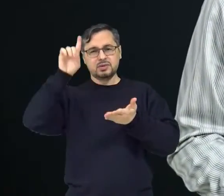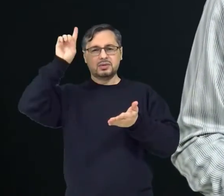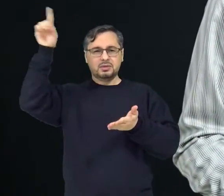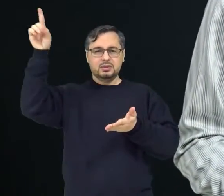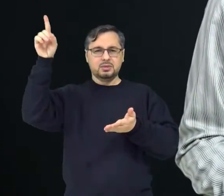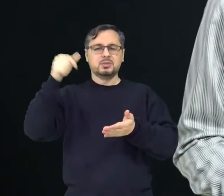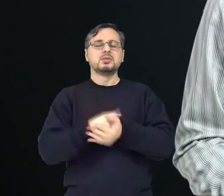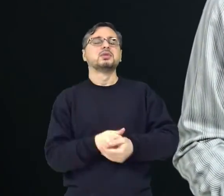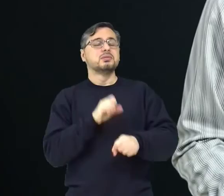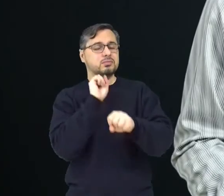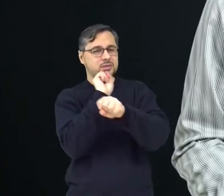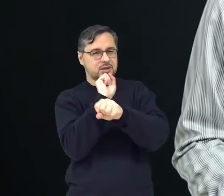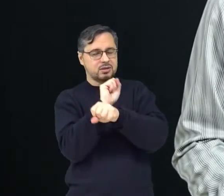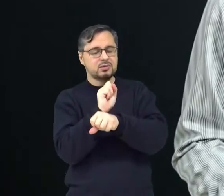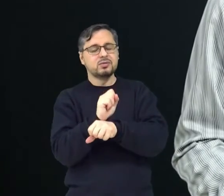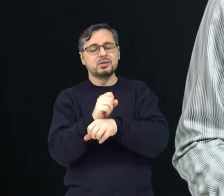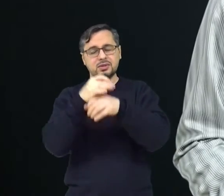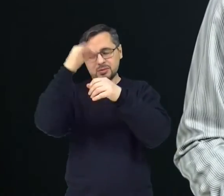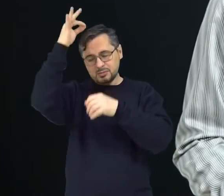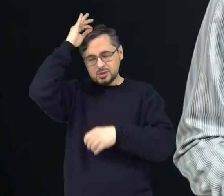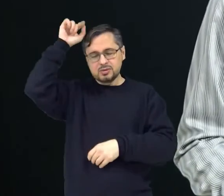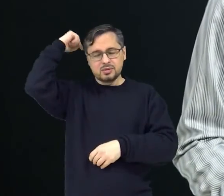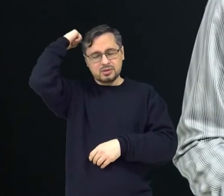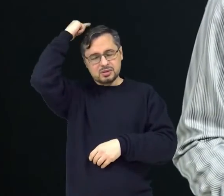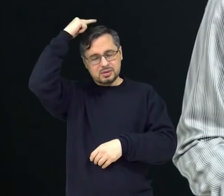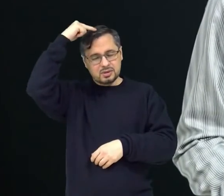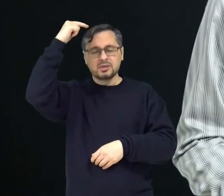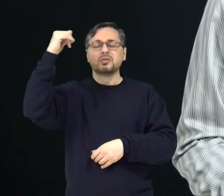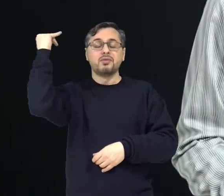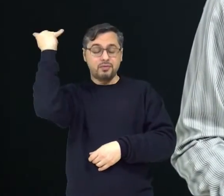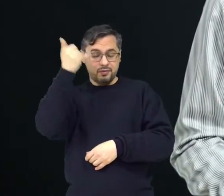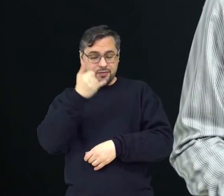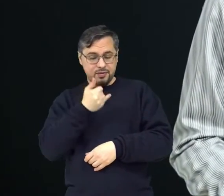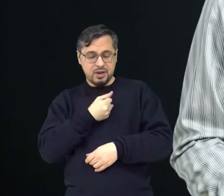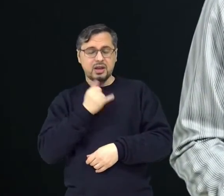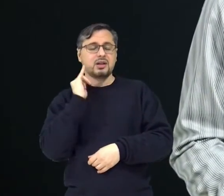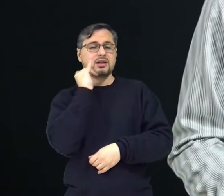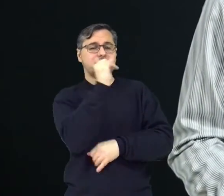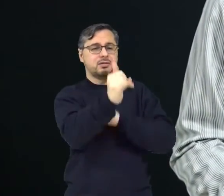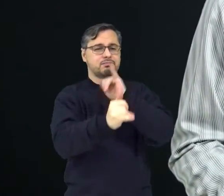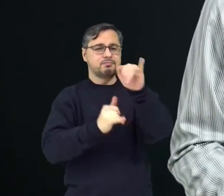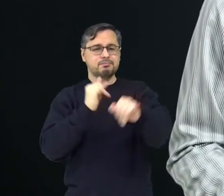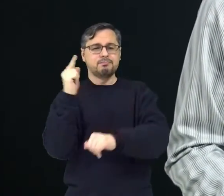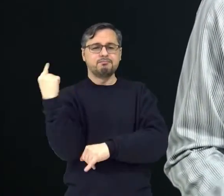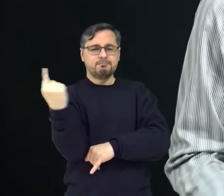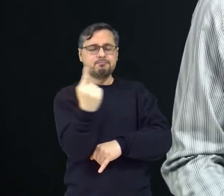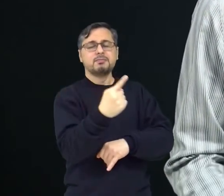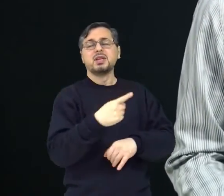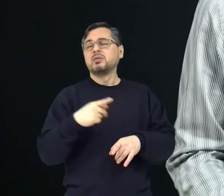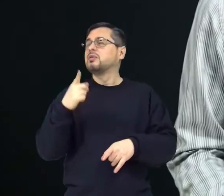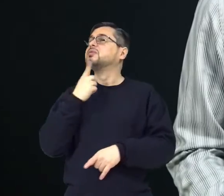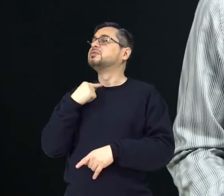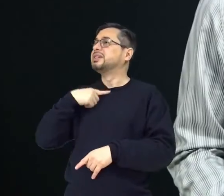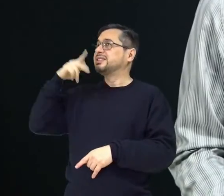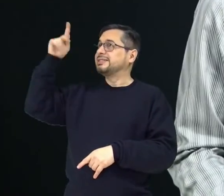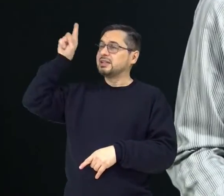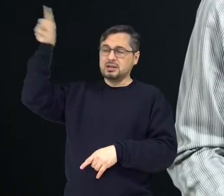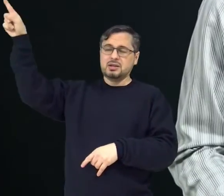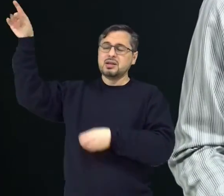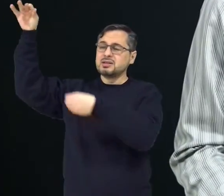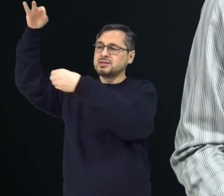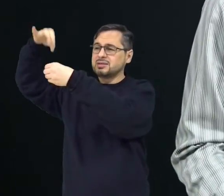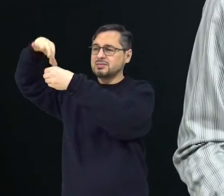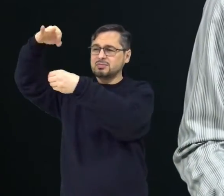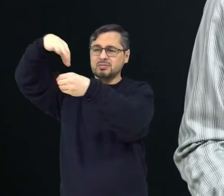Deus, esperando certamente que o Espírito Santo fale a cada um como lhe aprouver. As sementes benditas